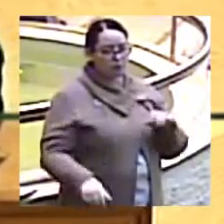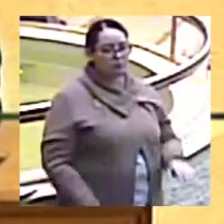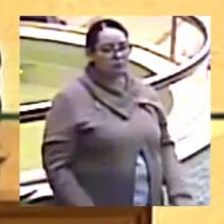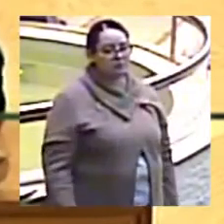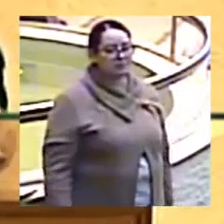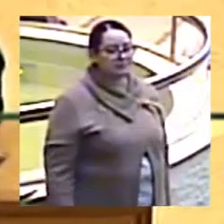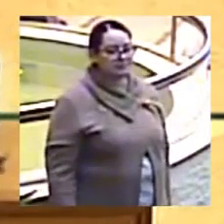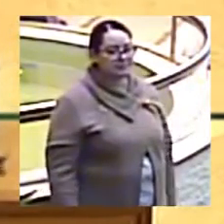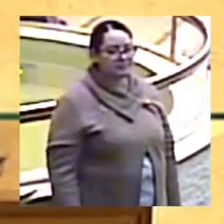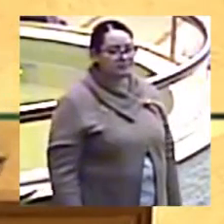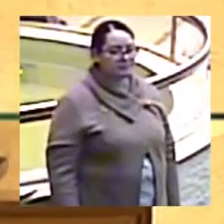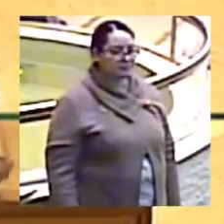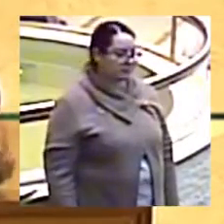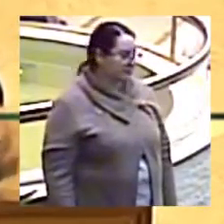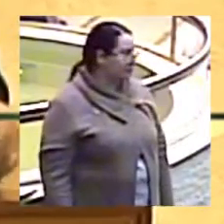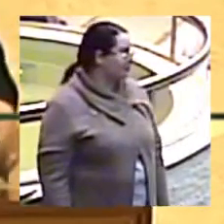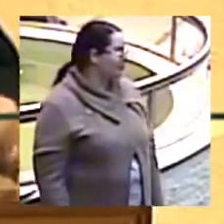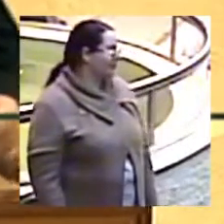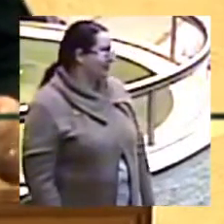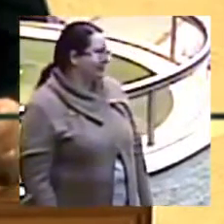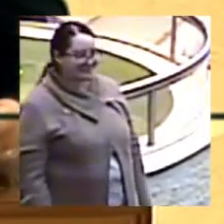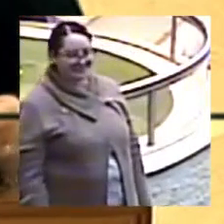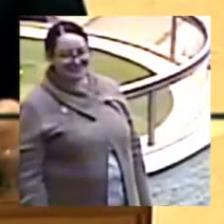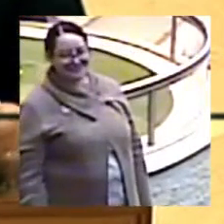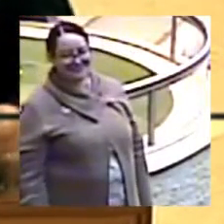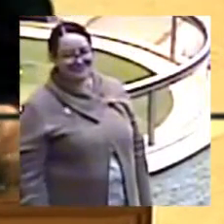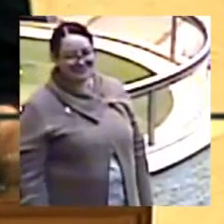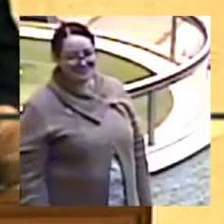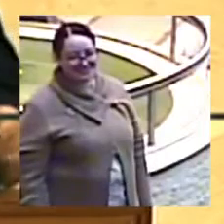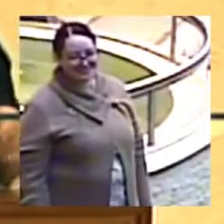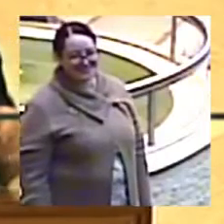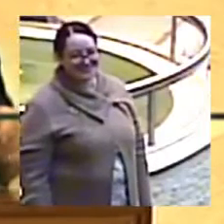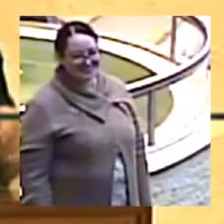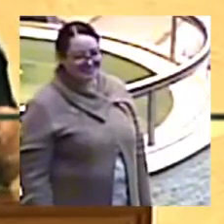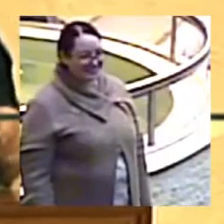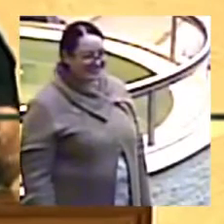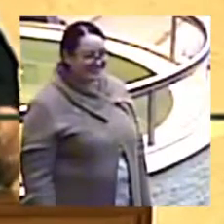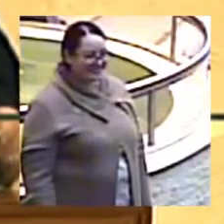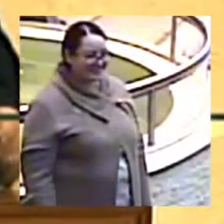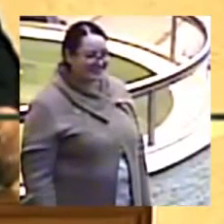tiraremos algumas lições do texto. Palavra do Senhor nos diz o seguinte.